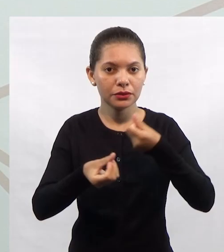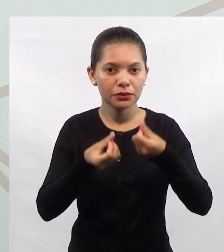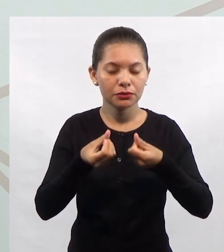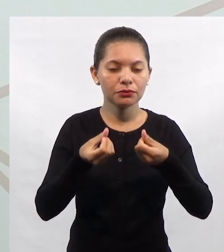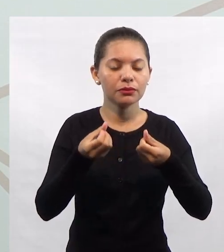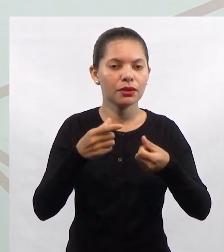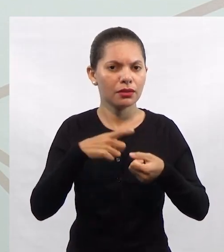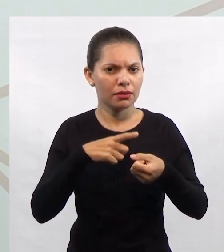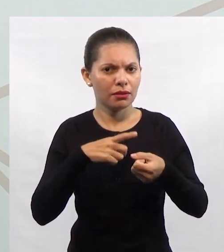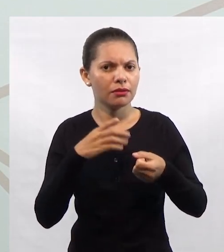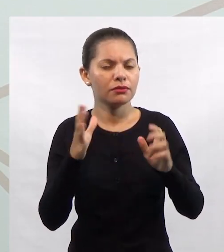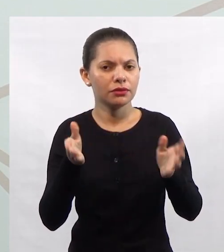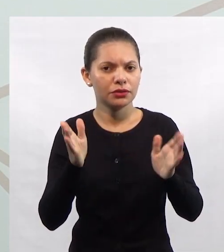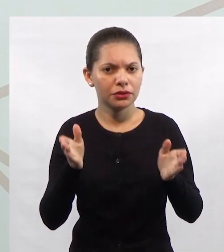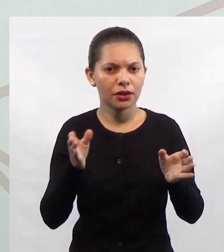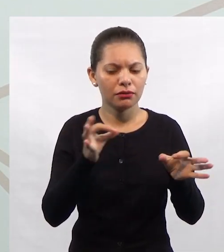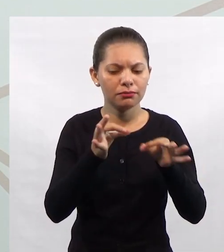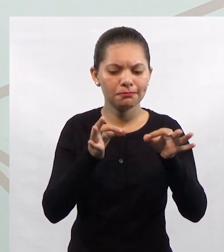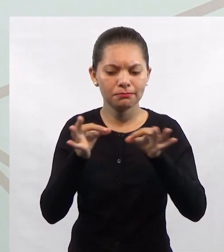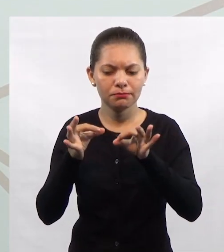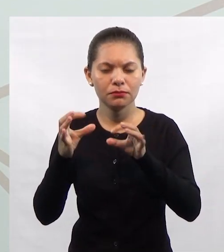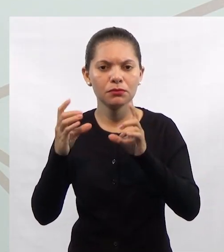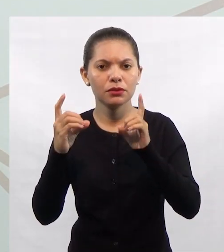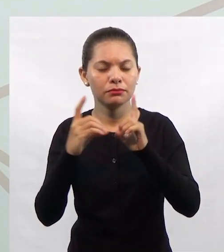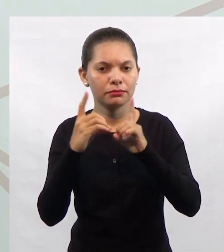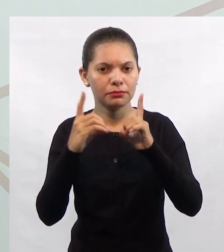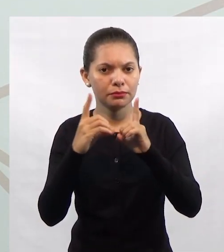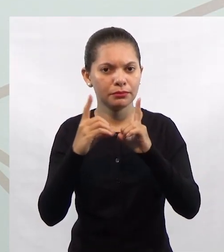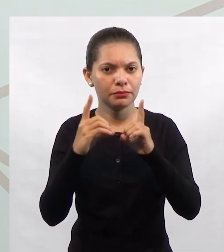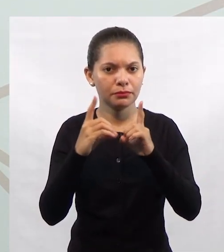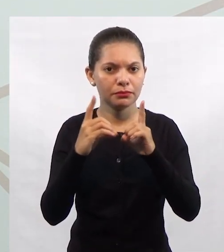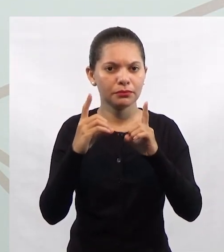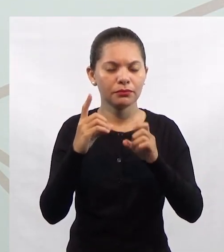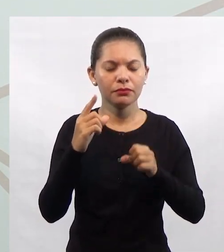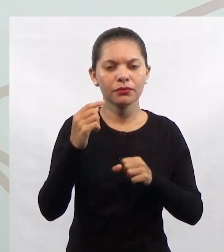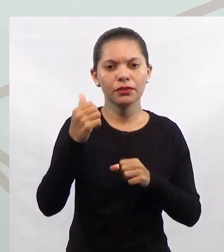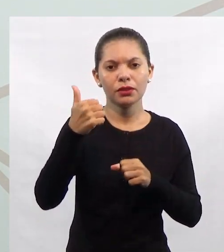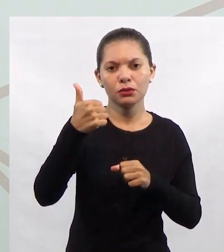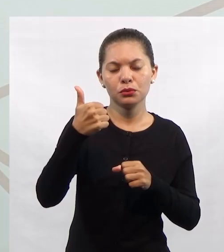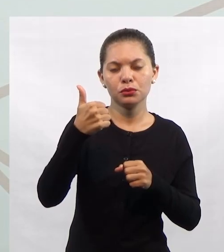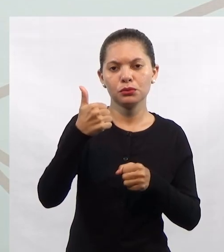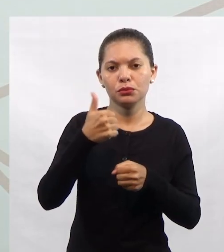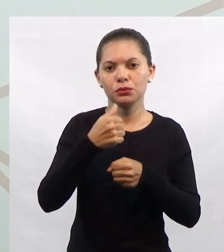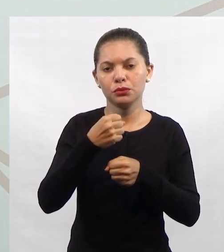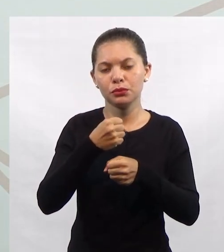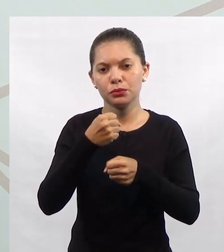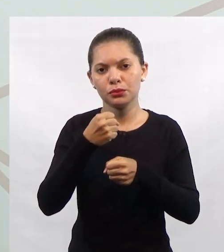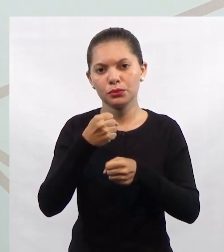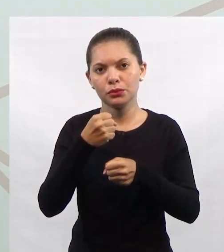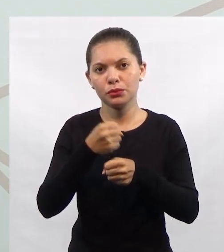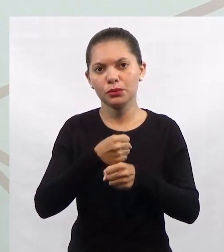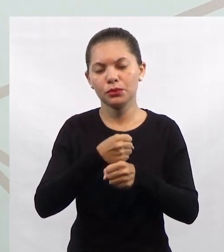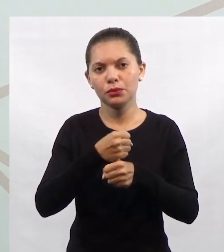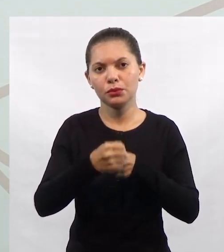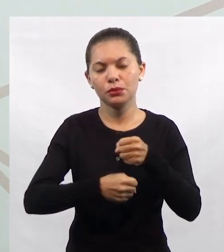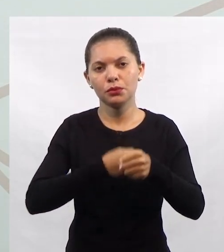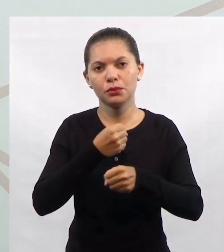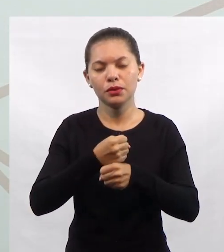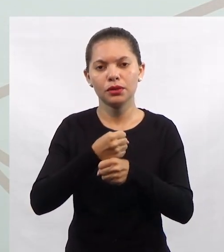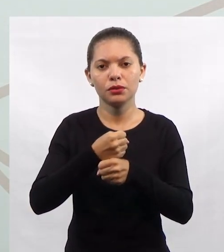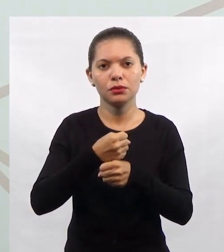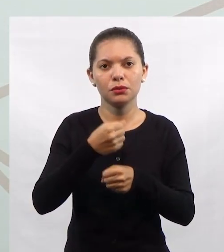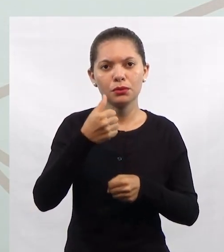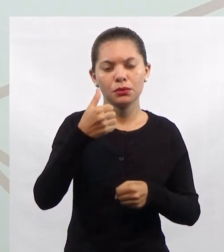essa organização didática. Se você faz em um ano que você faria o primeiro ano do